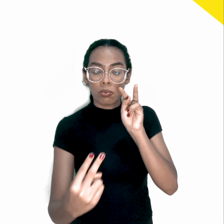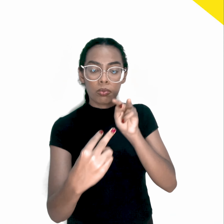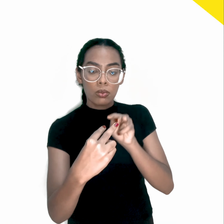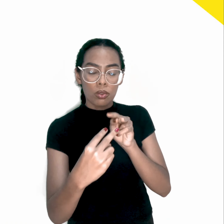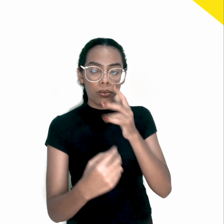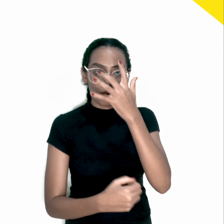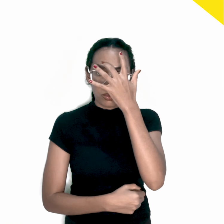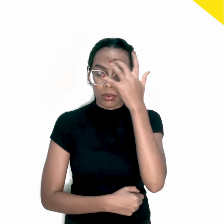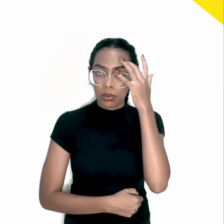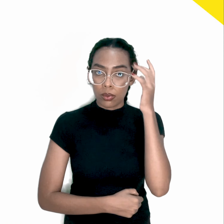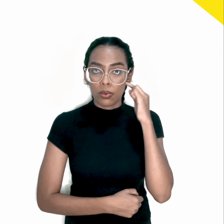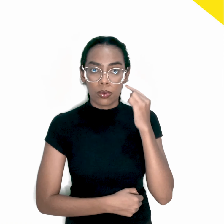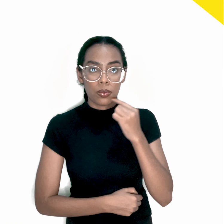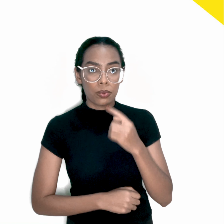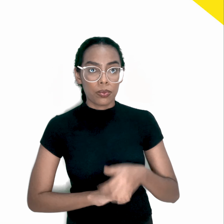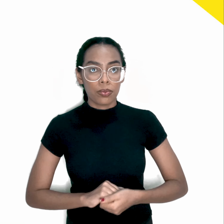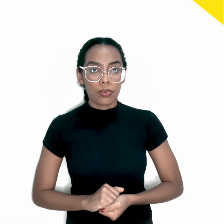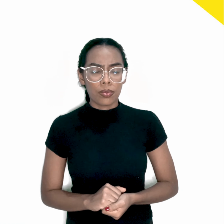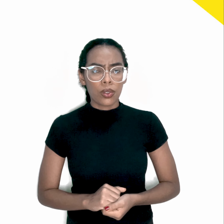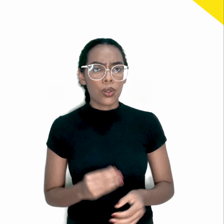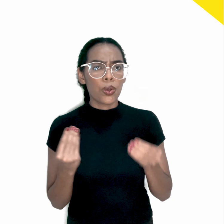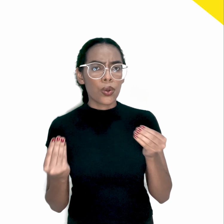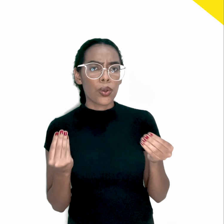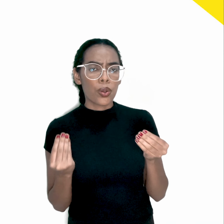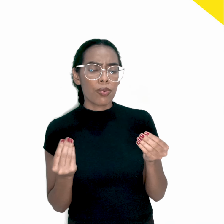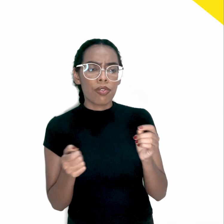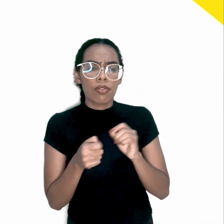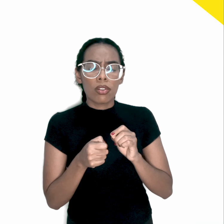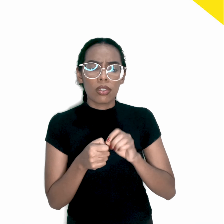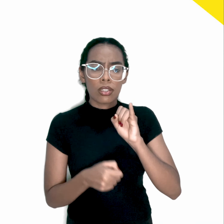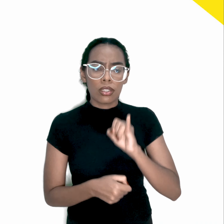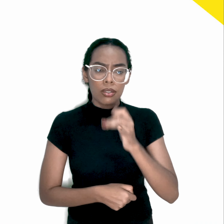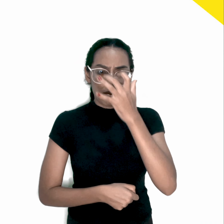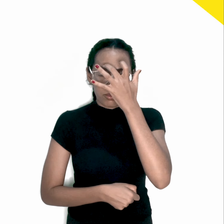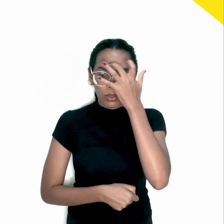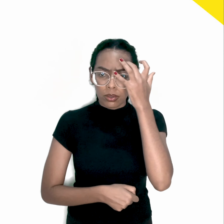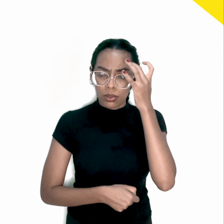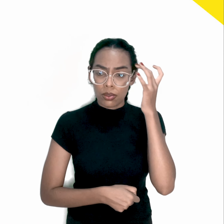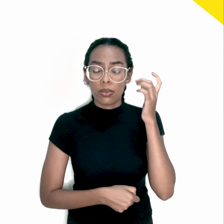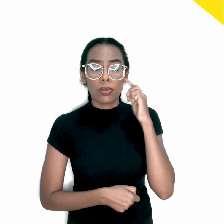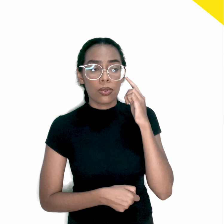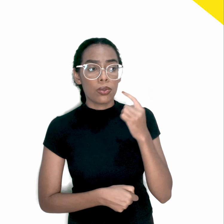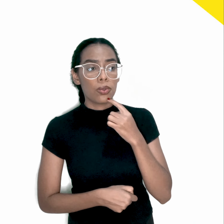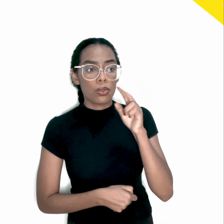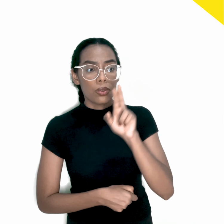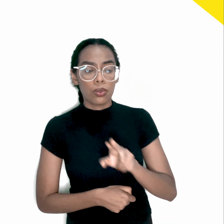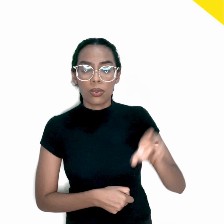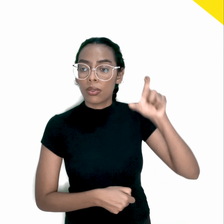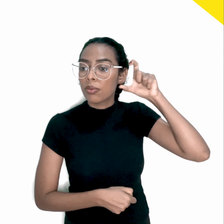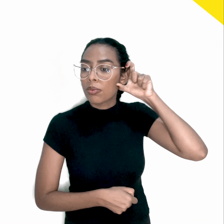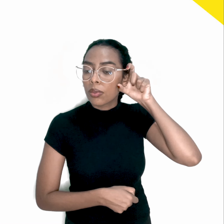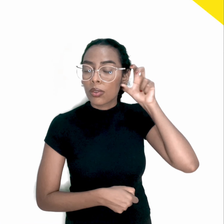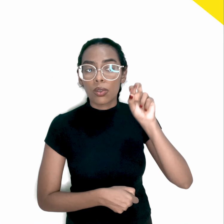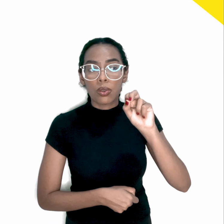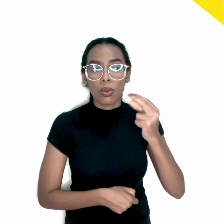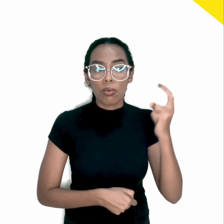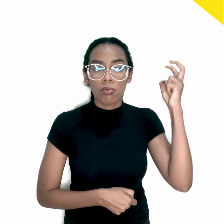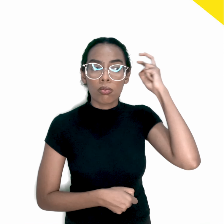converse olhando para a pessoa surda Como proceder quando a pessoa surda usa aparelho auditivo ou um implante coclear?